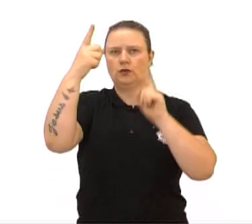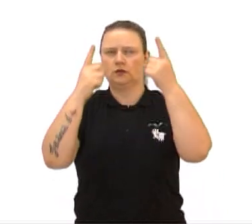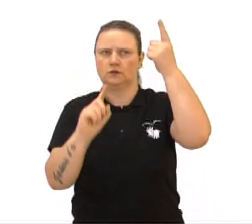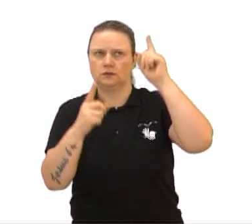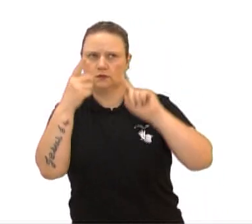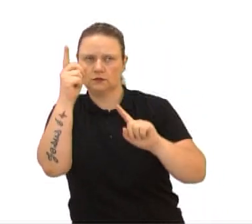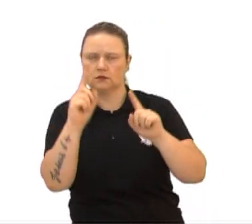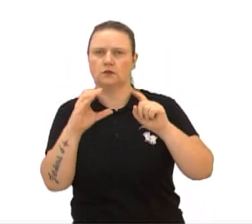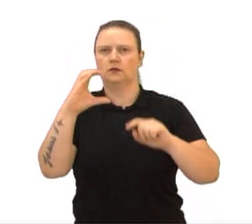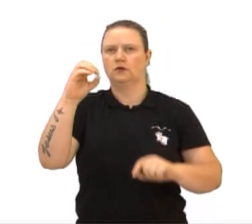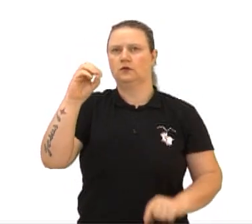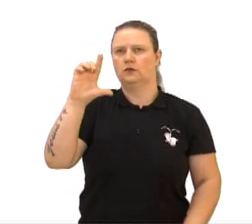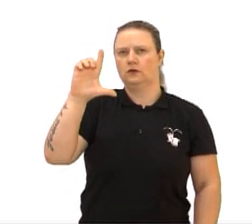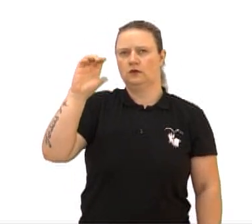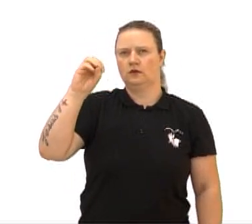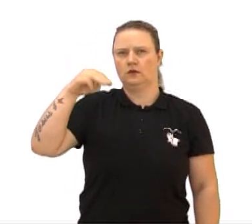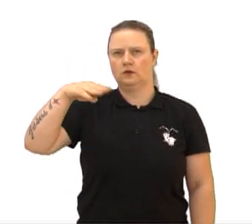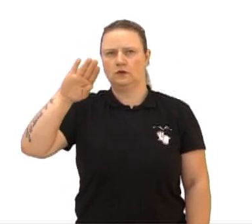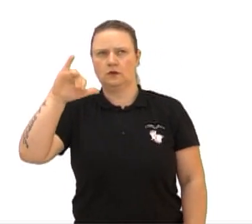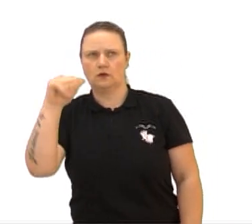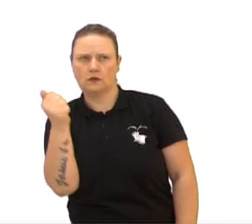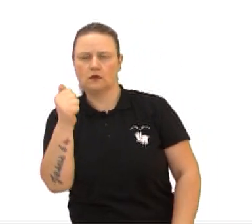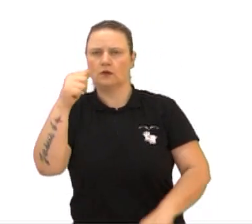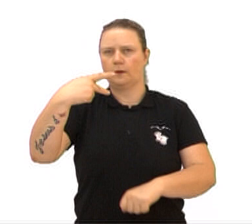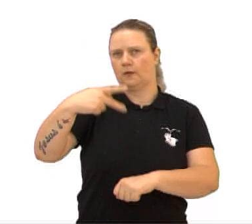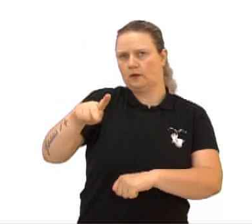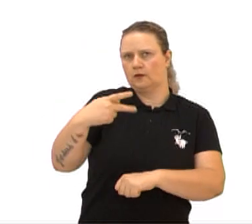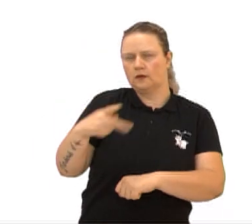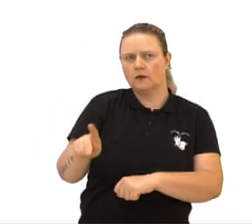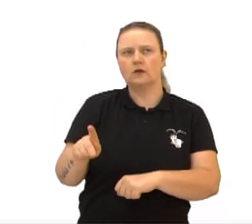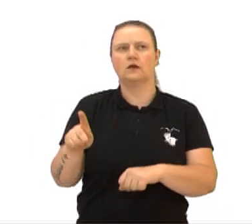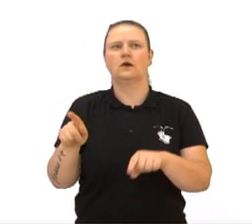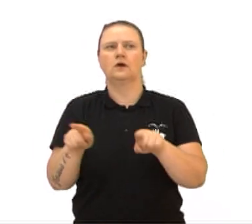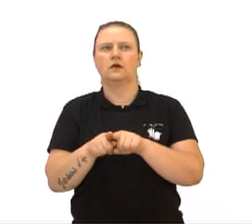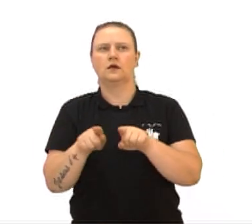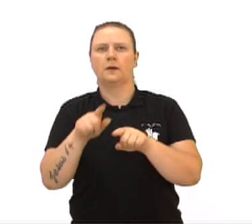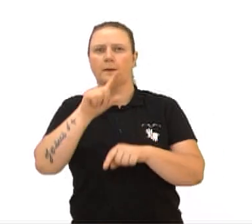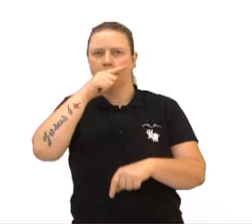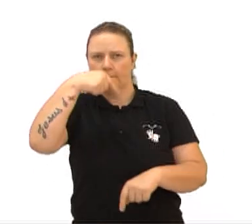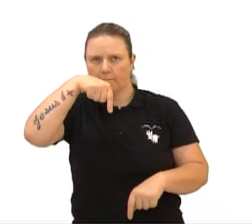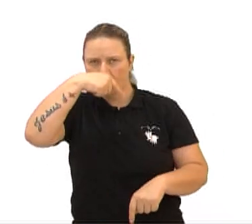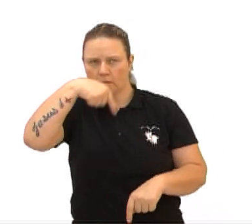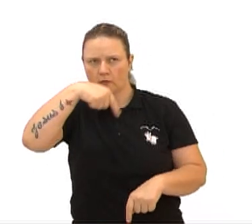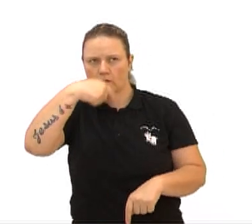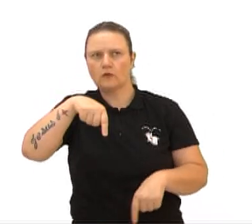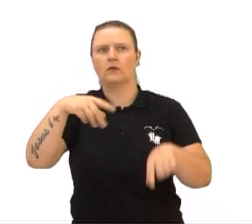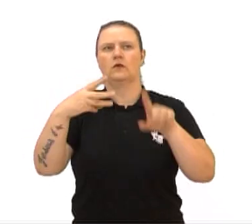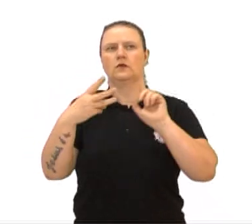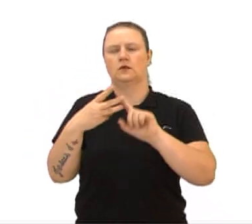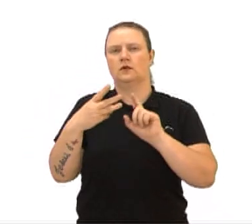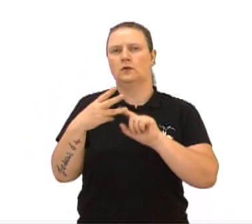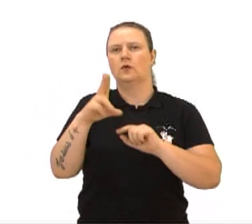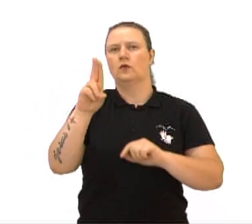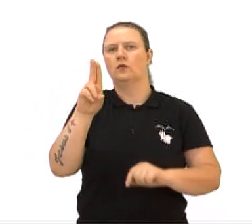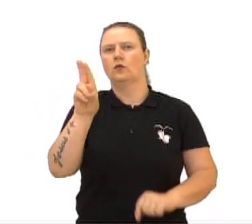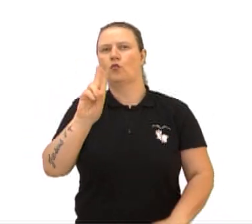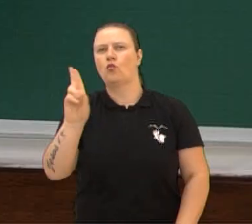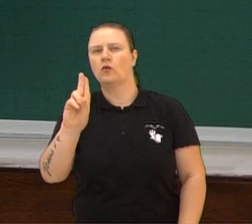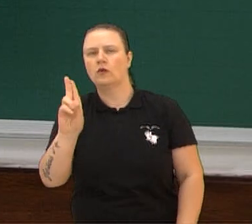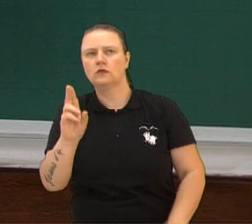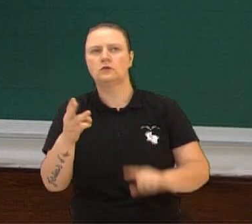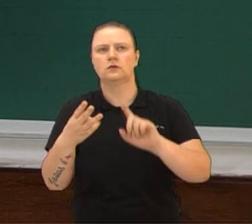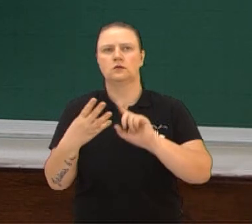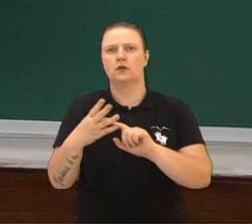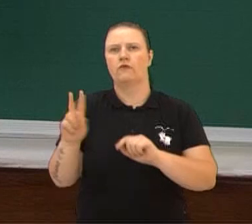Equador, Paraguai, Uruguai e Venezuela. Então, esses são os países, os 21